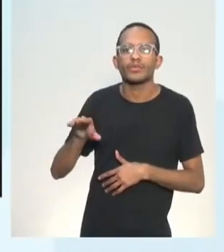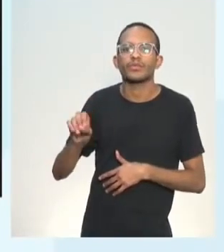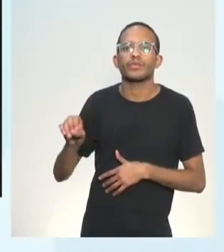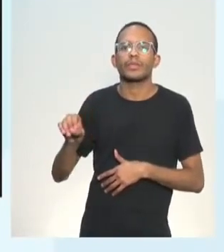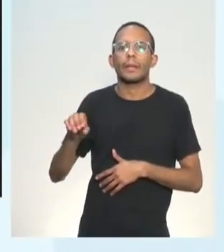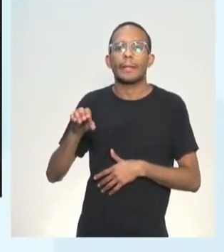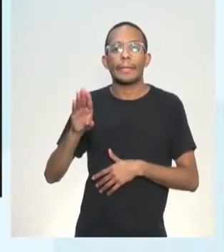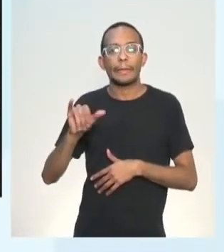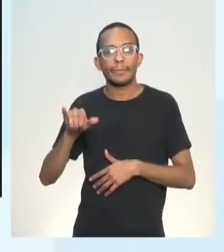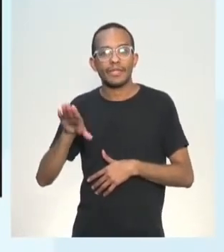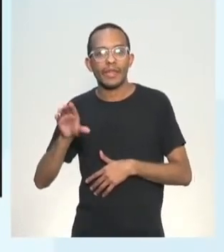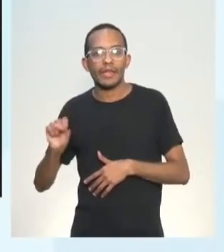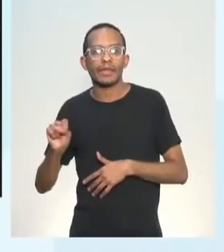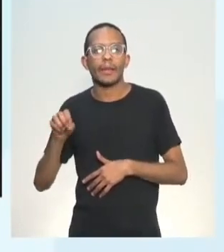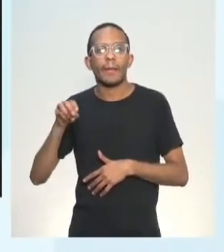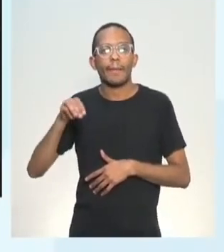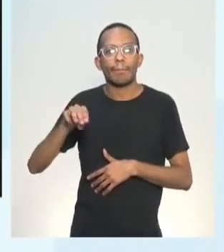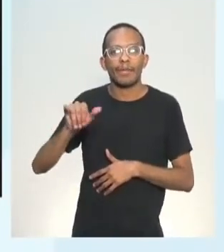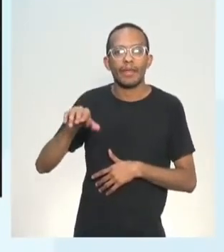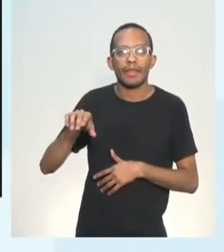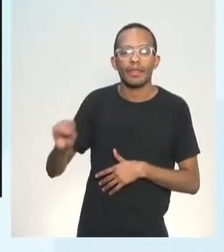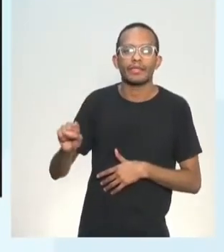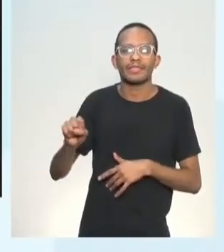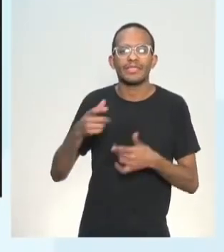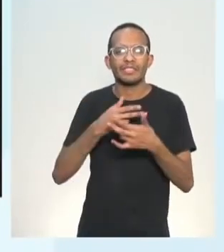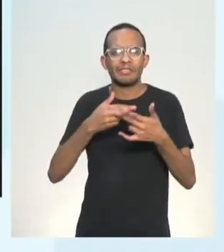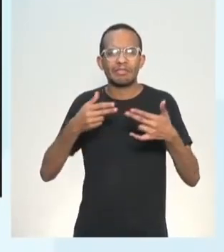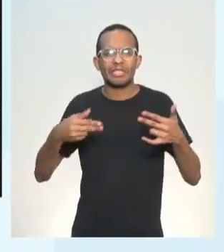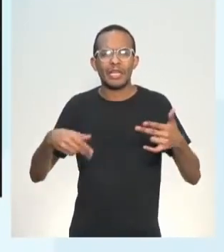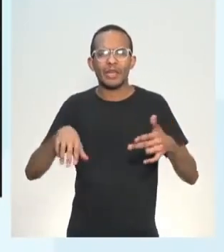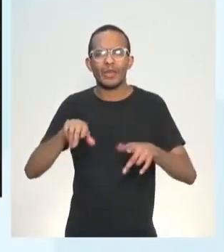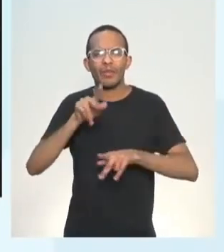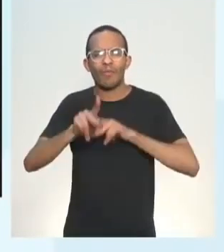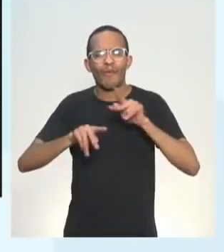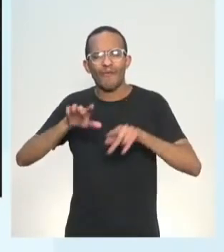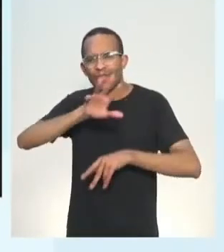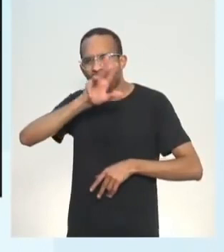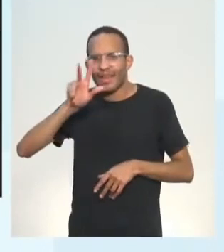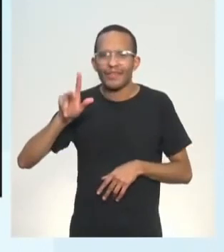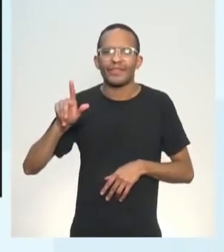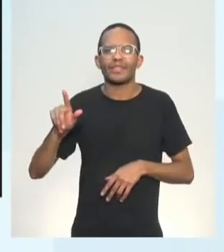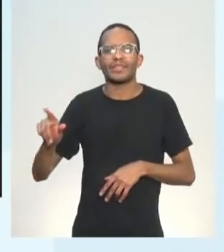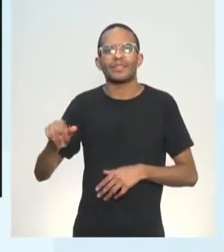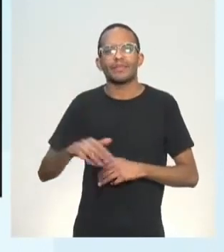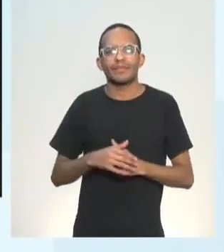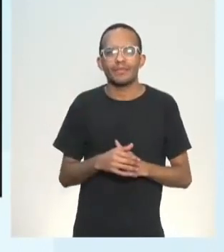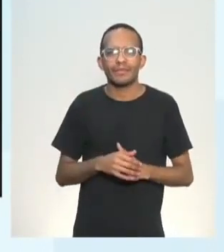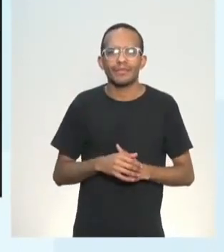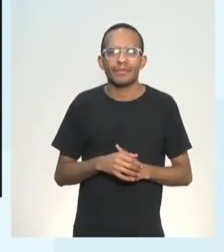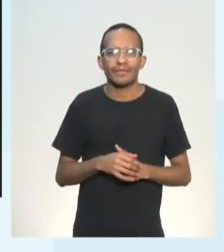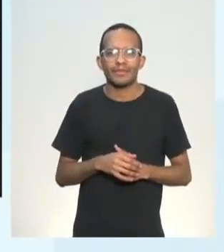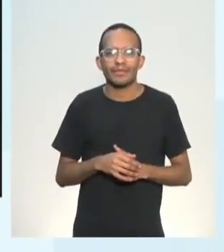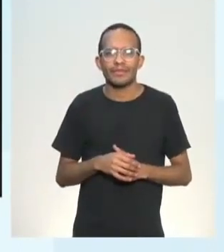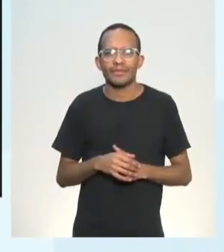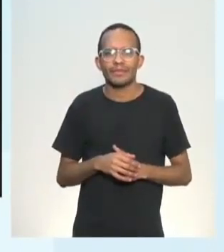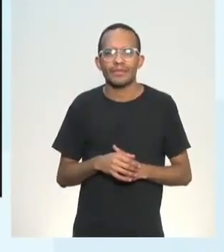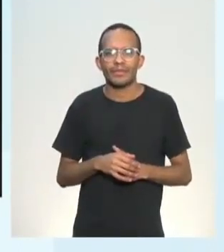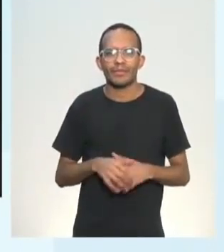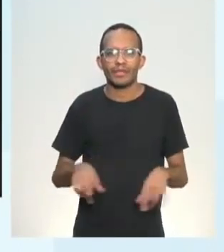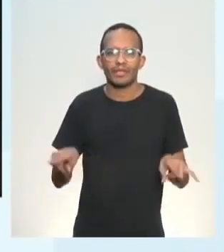e muitas outras nações africanas que chegam aqui. Tá? E cada um desses povos, olha aqui, tem até um quadrinho aqui,